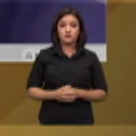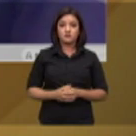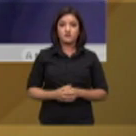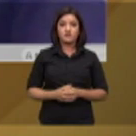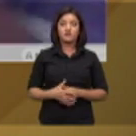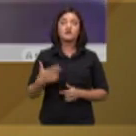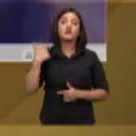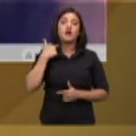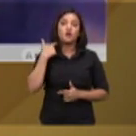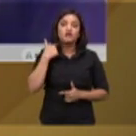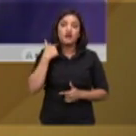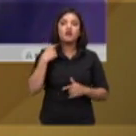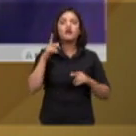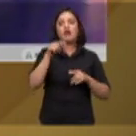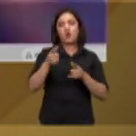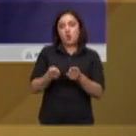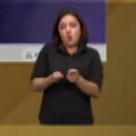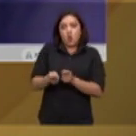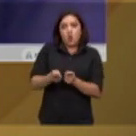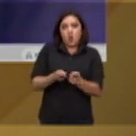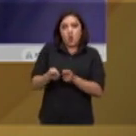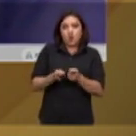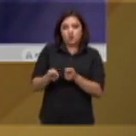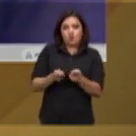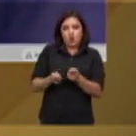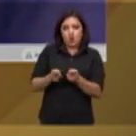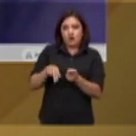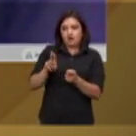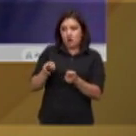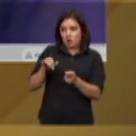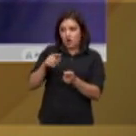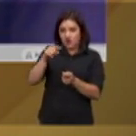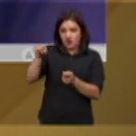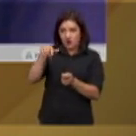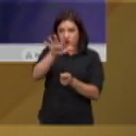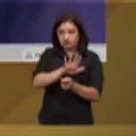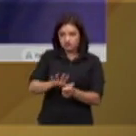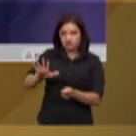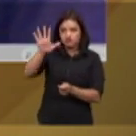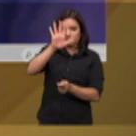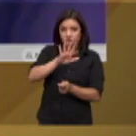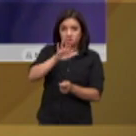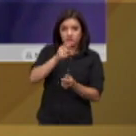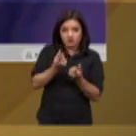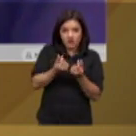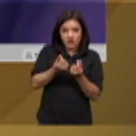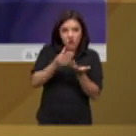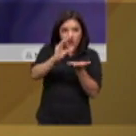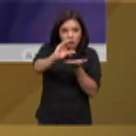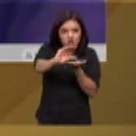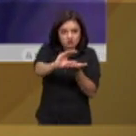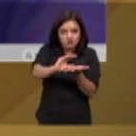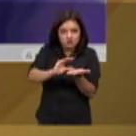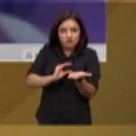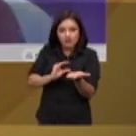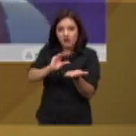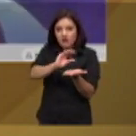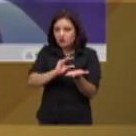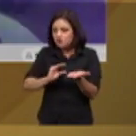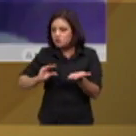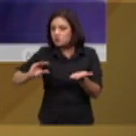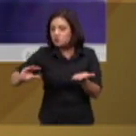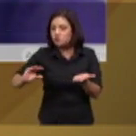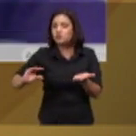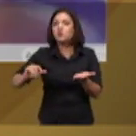loteria fosse explorada pela União em todo o território e a aplicação desses recursos federativamente levasse